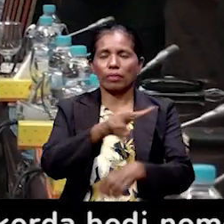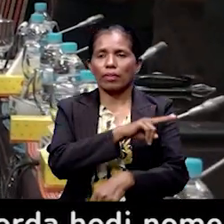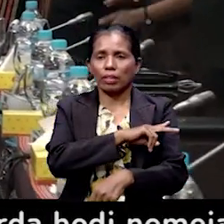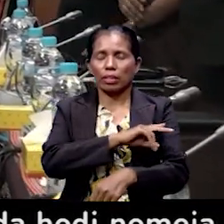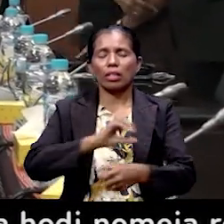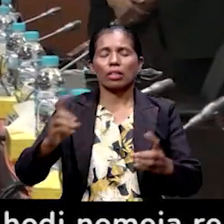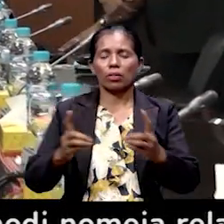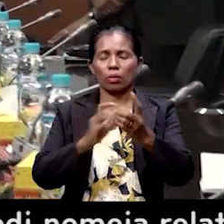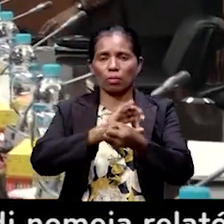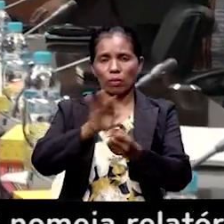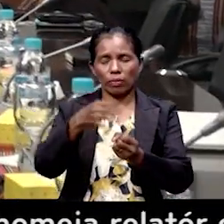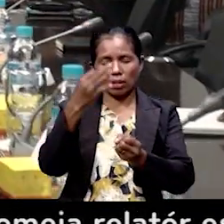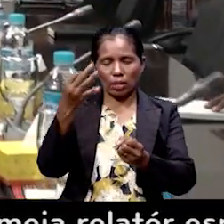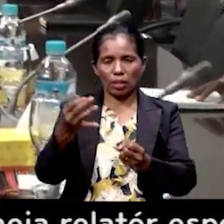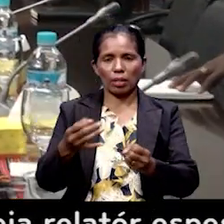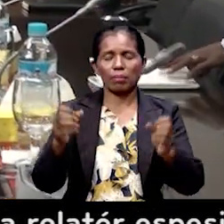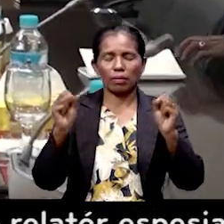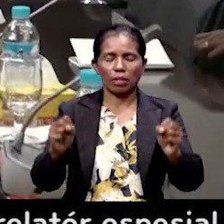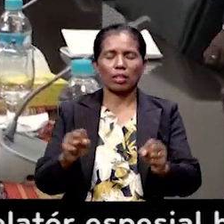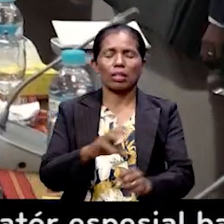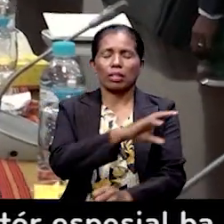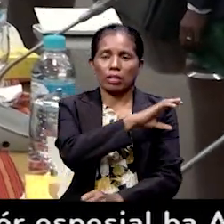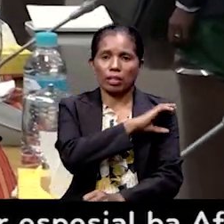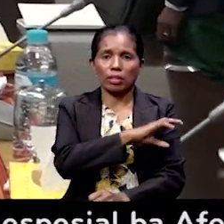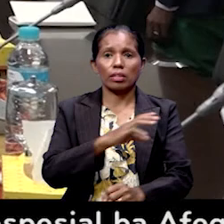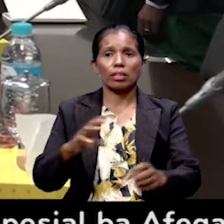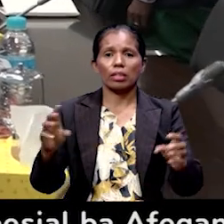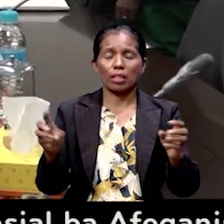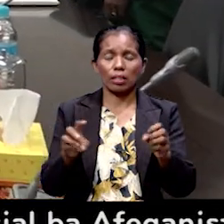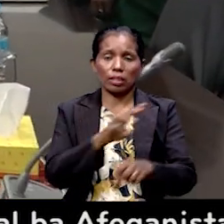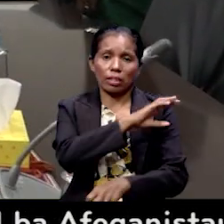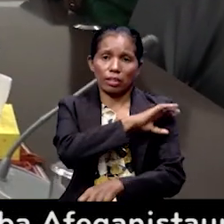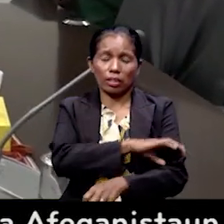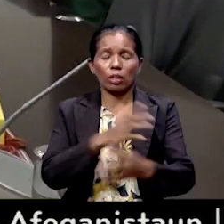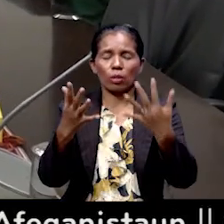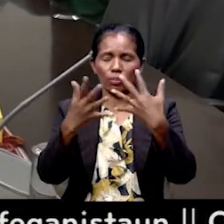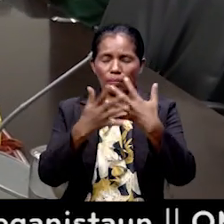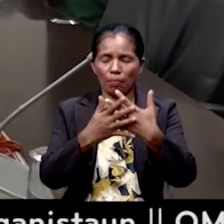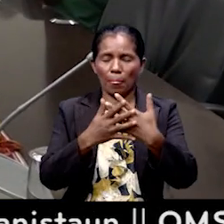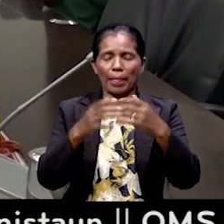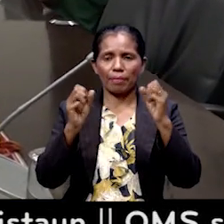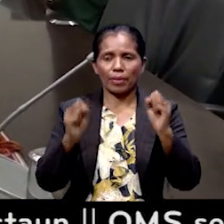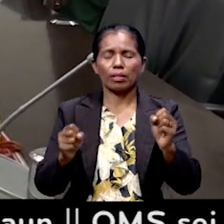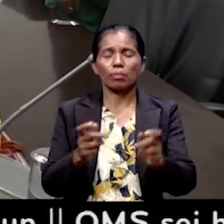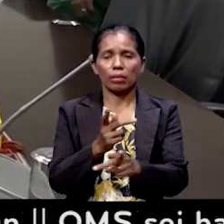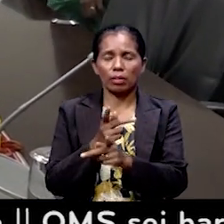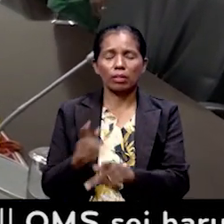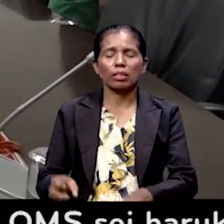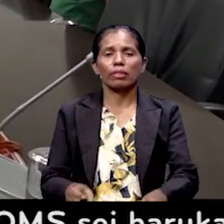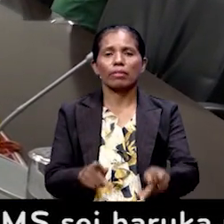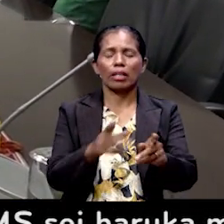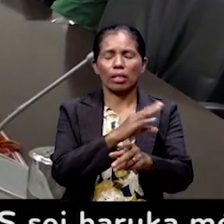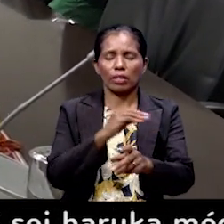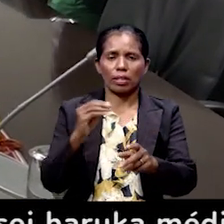contra COVID-19, guarda prisional sira, Serviço Proteção Civil, Bombeiros no Sira Seluctan. Fátima